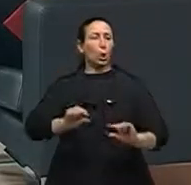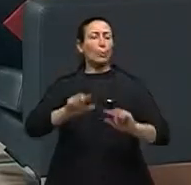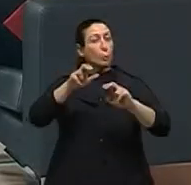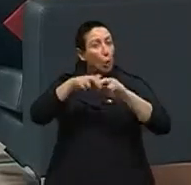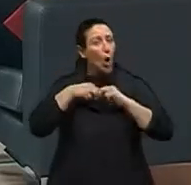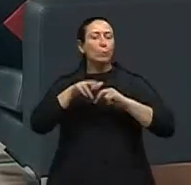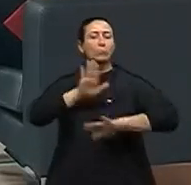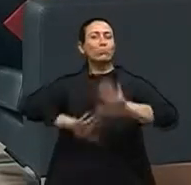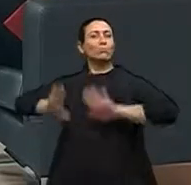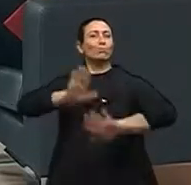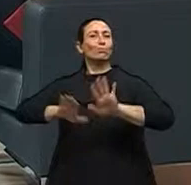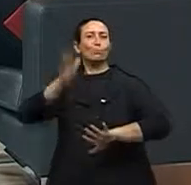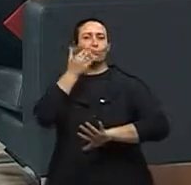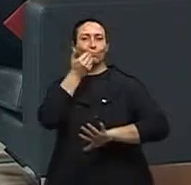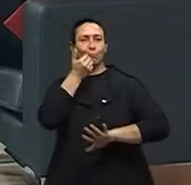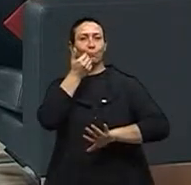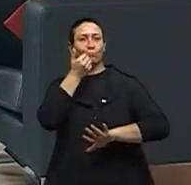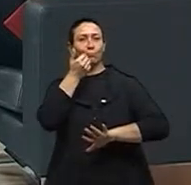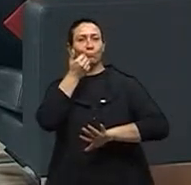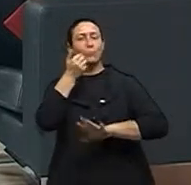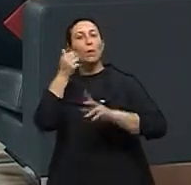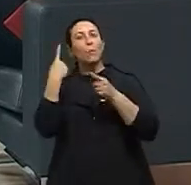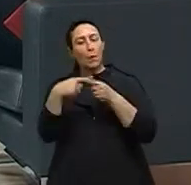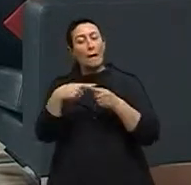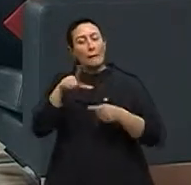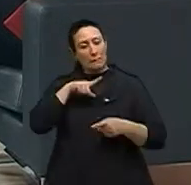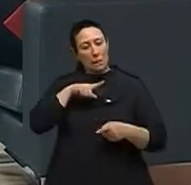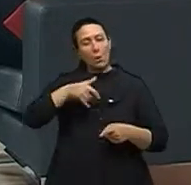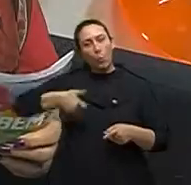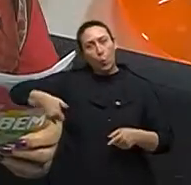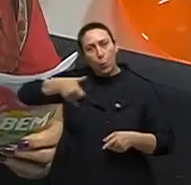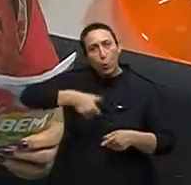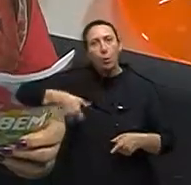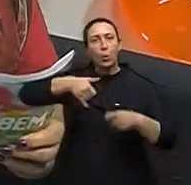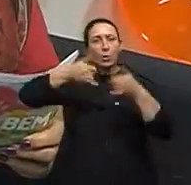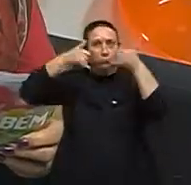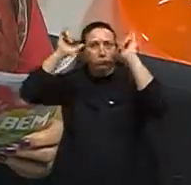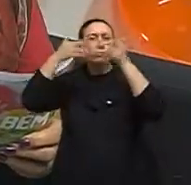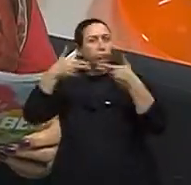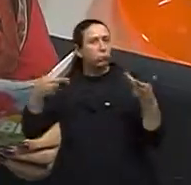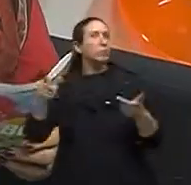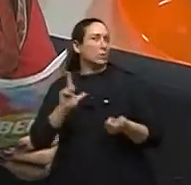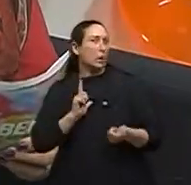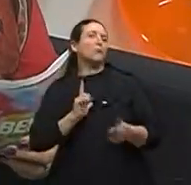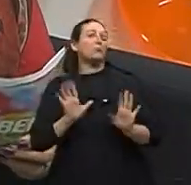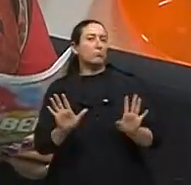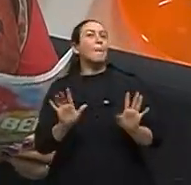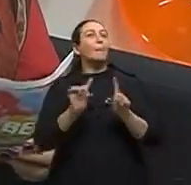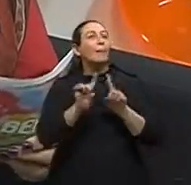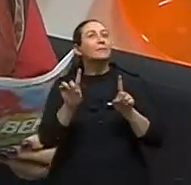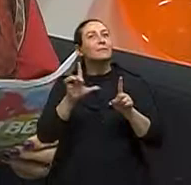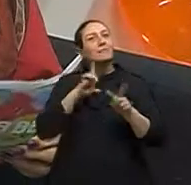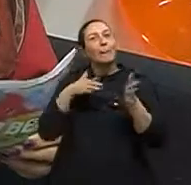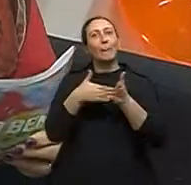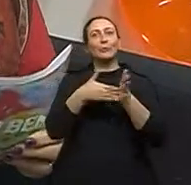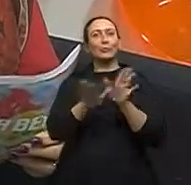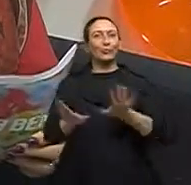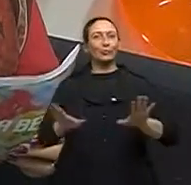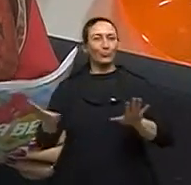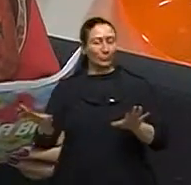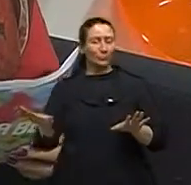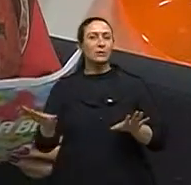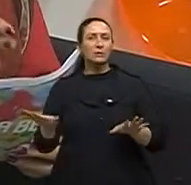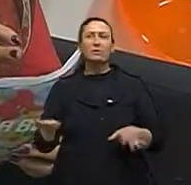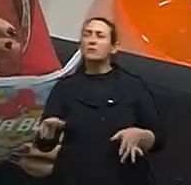dieta americana que é rica em gorduras animais Claro Doutor mas a idade tem a ver os homens porque nós sabemos que nós